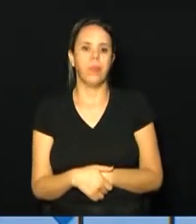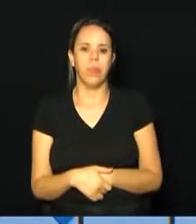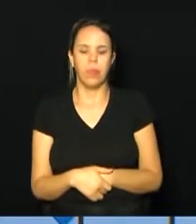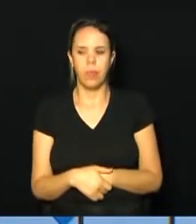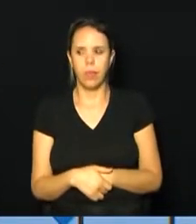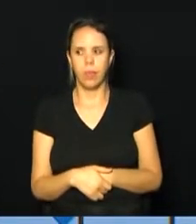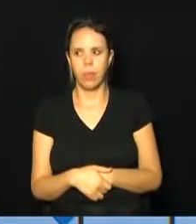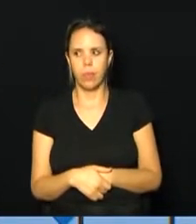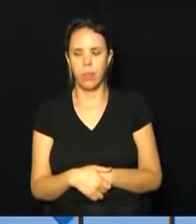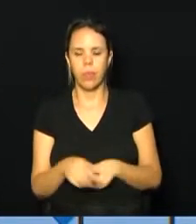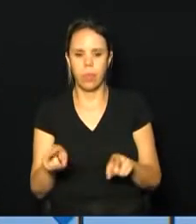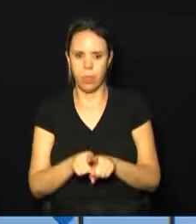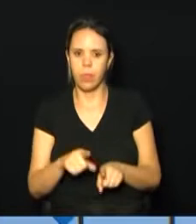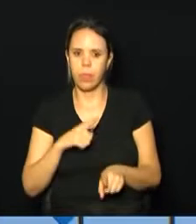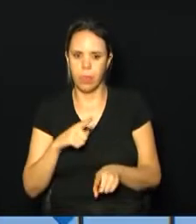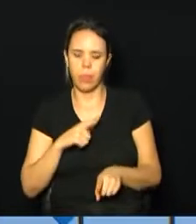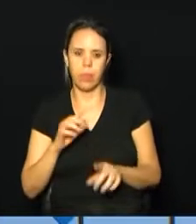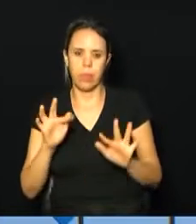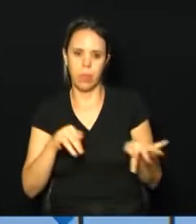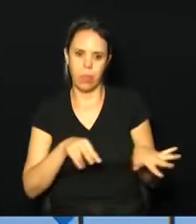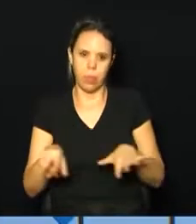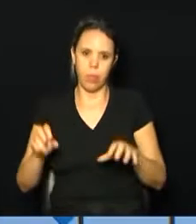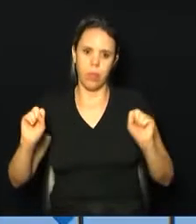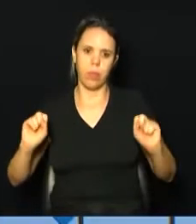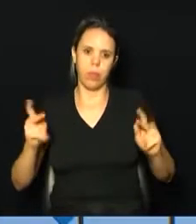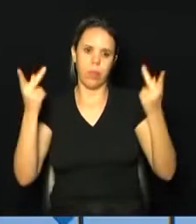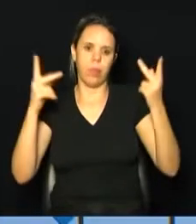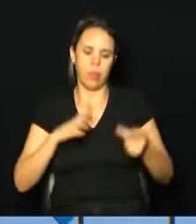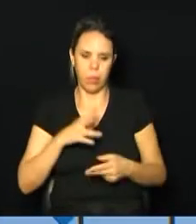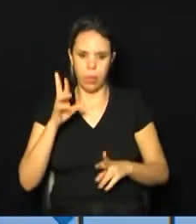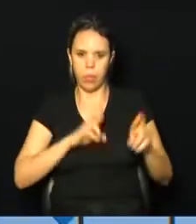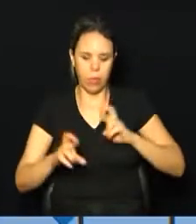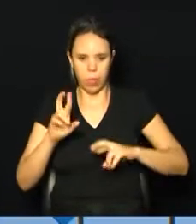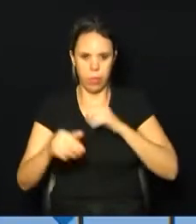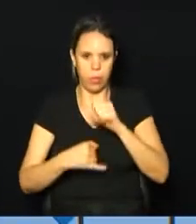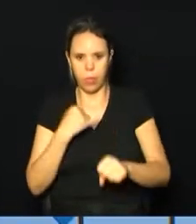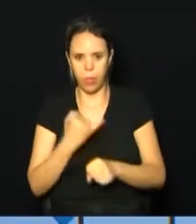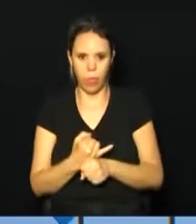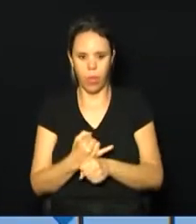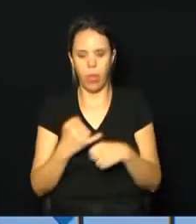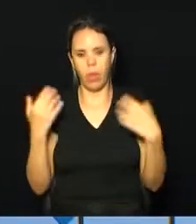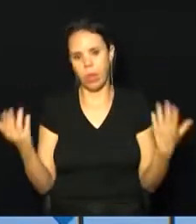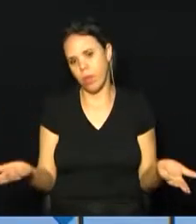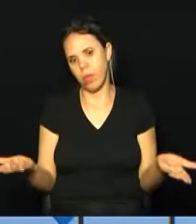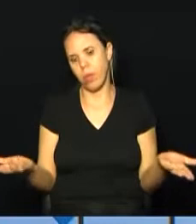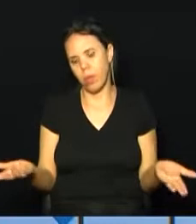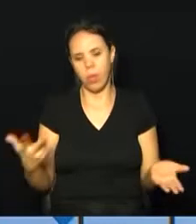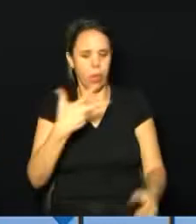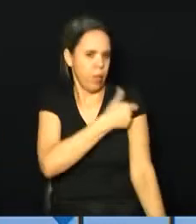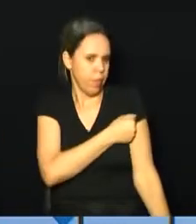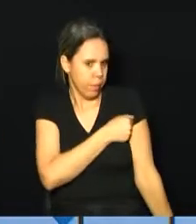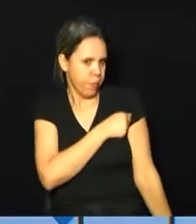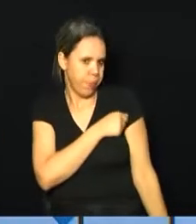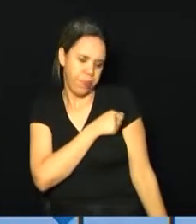vacina.campinas.sp.gov.br. A gente também tem mutirão nesse fim de semana em shoppings da cidade, você confere lá no site. Enquanto isso, a